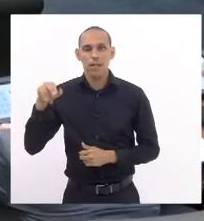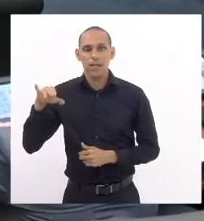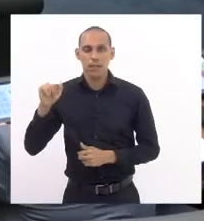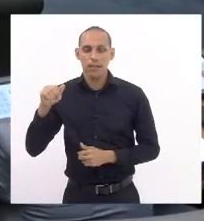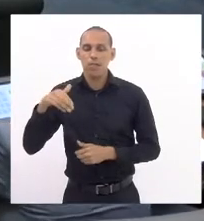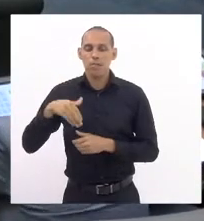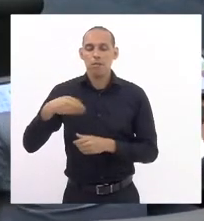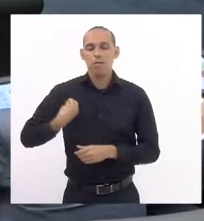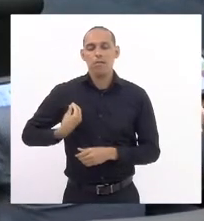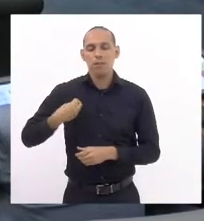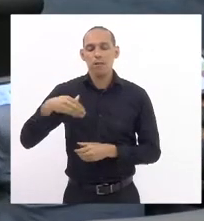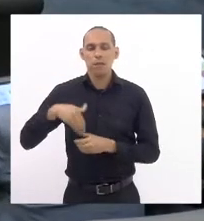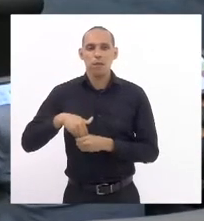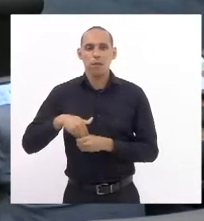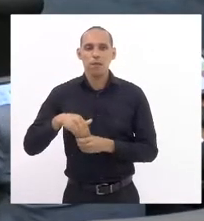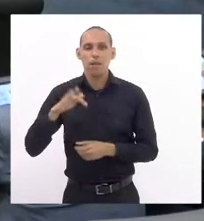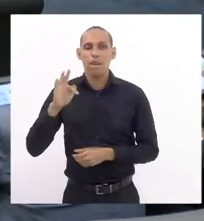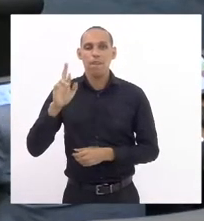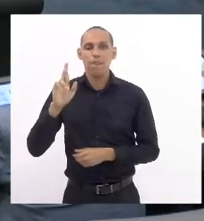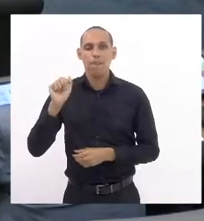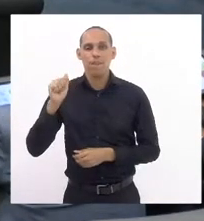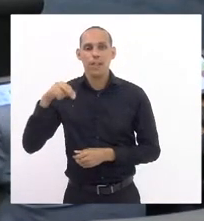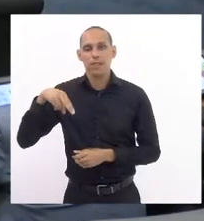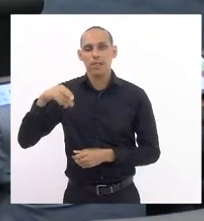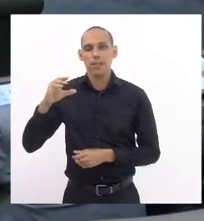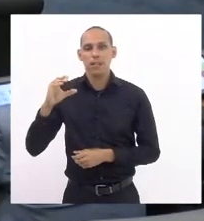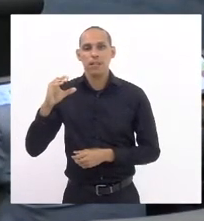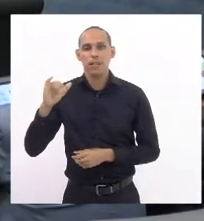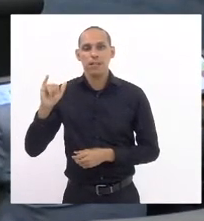Mota, deputada Franciane Mota,